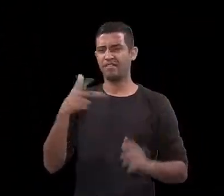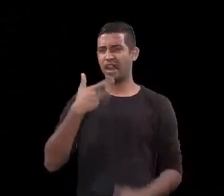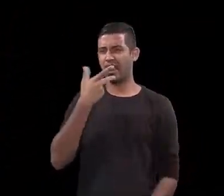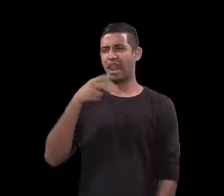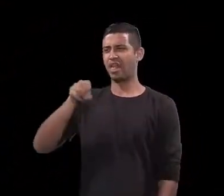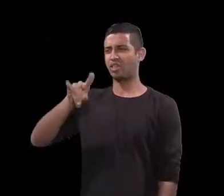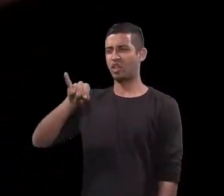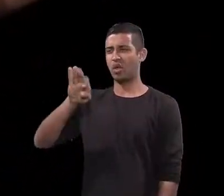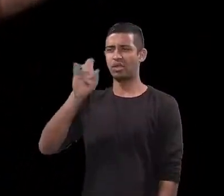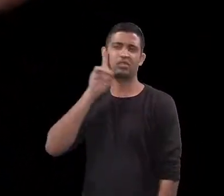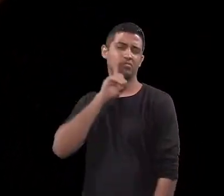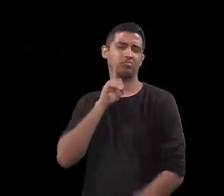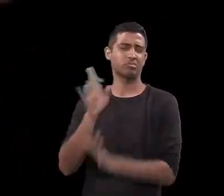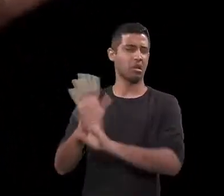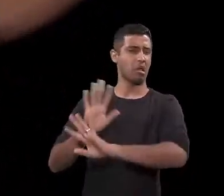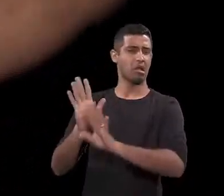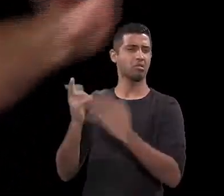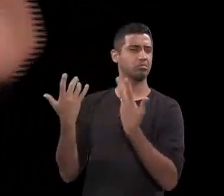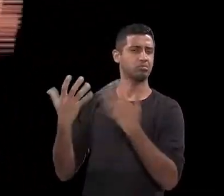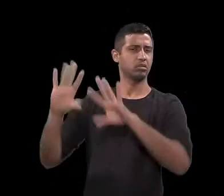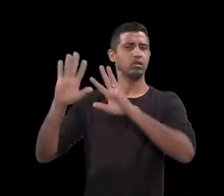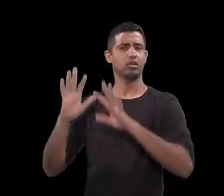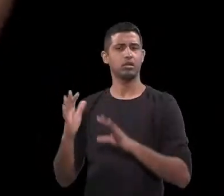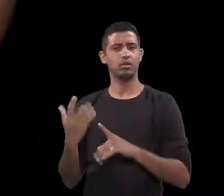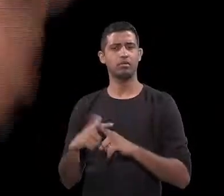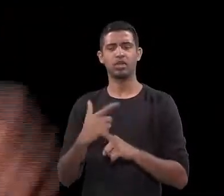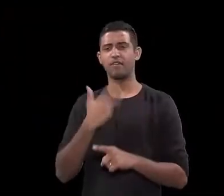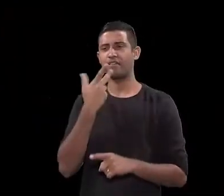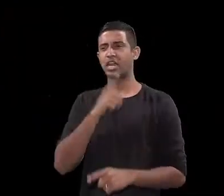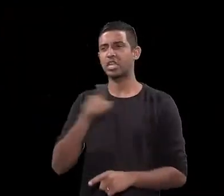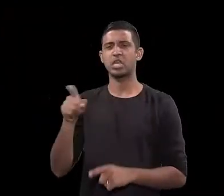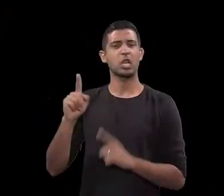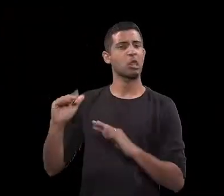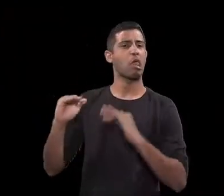saber nada dos norte-americanistas, porque consideravam